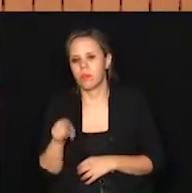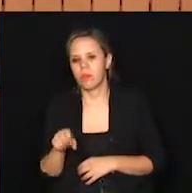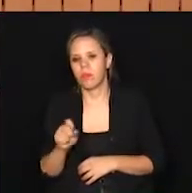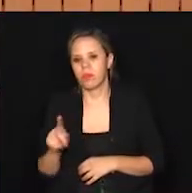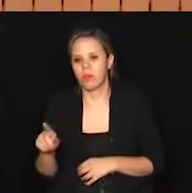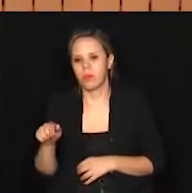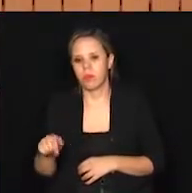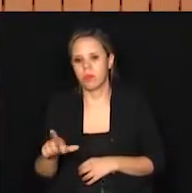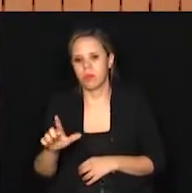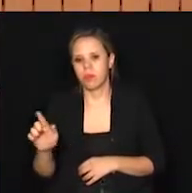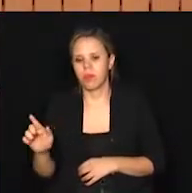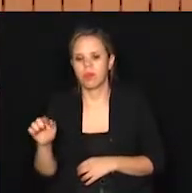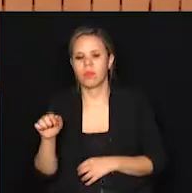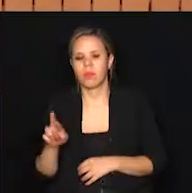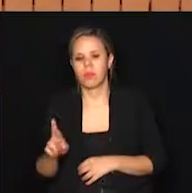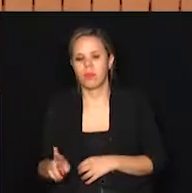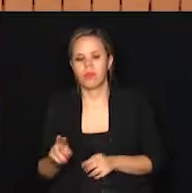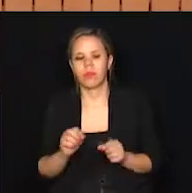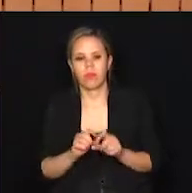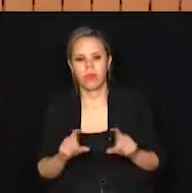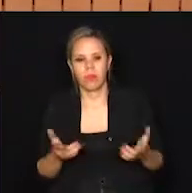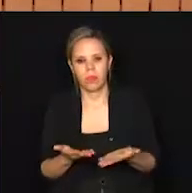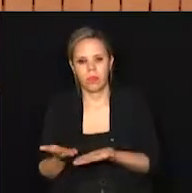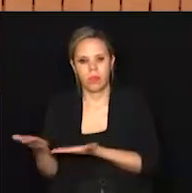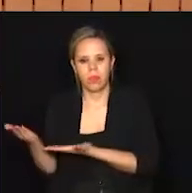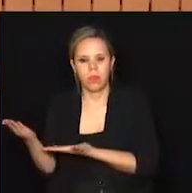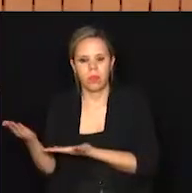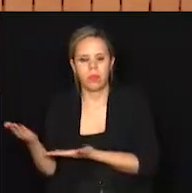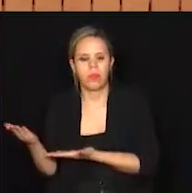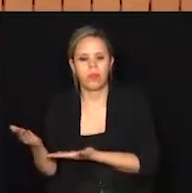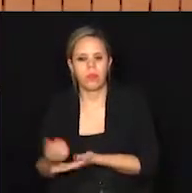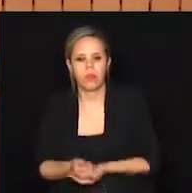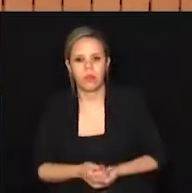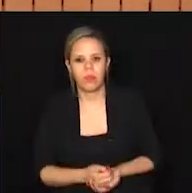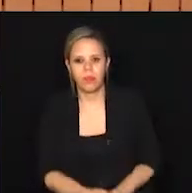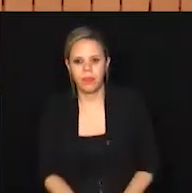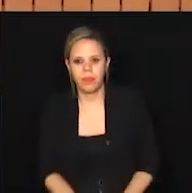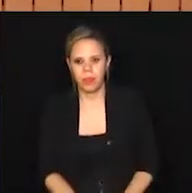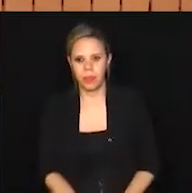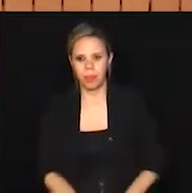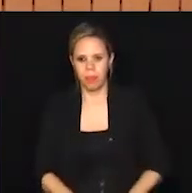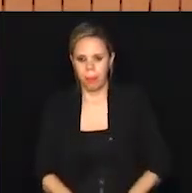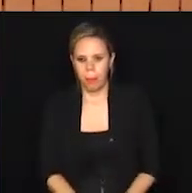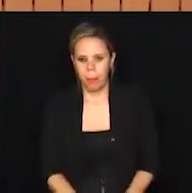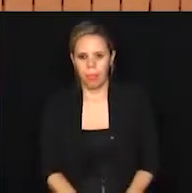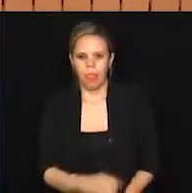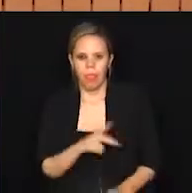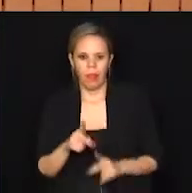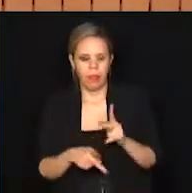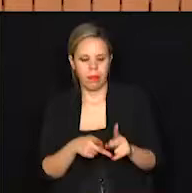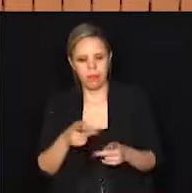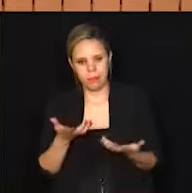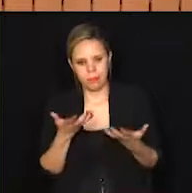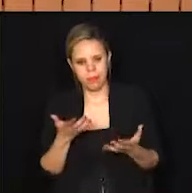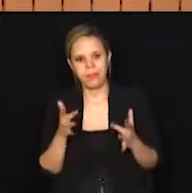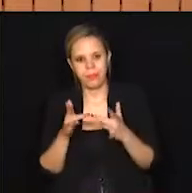@campinas.sp.leg.br. Tá bom? Então, essas duas formas de comunicação aí para os ouvintes e os